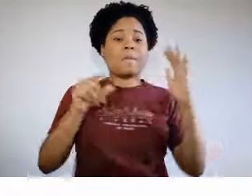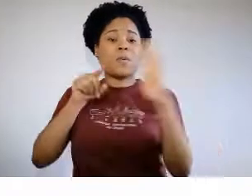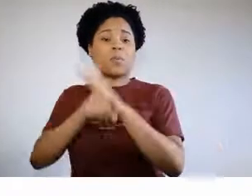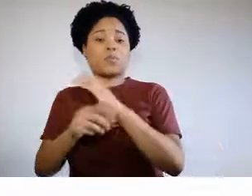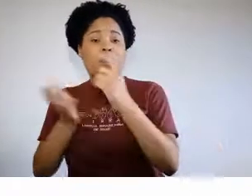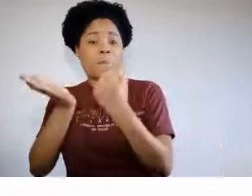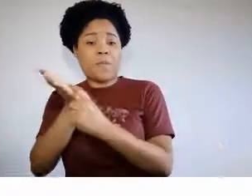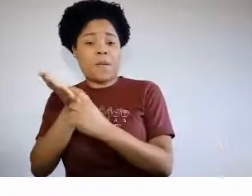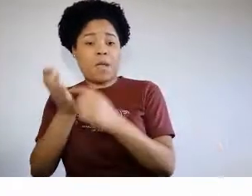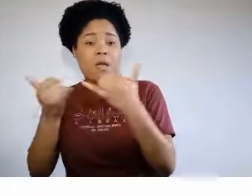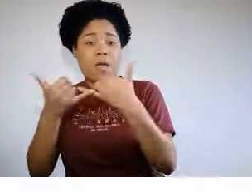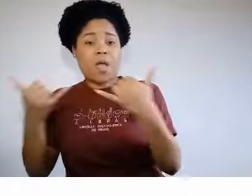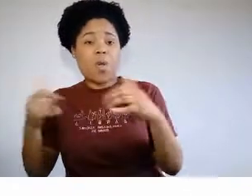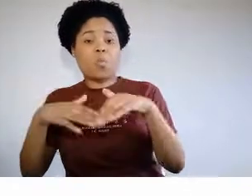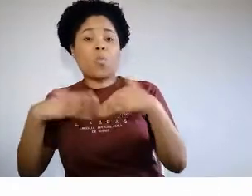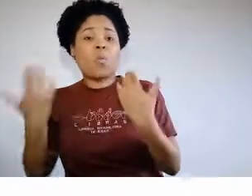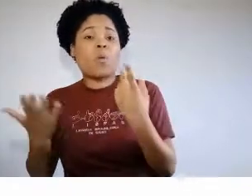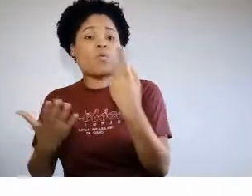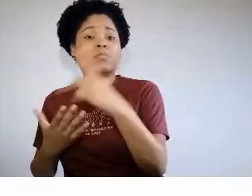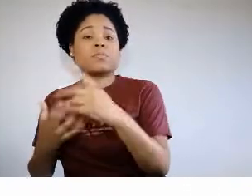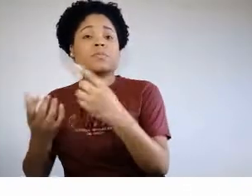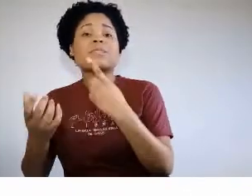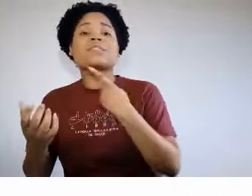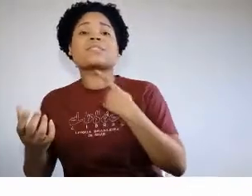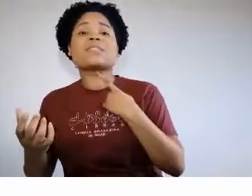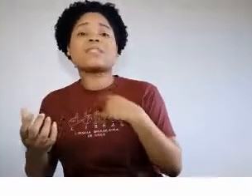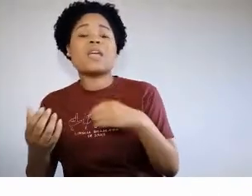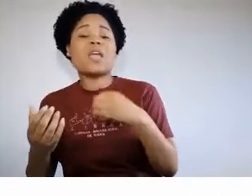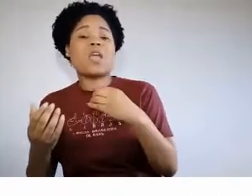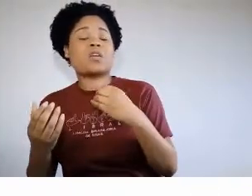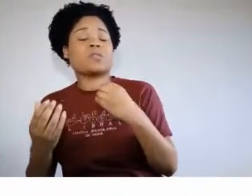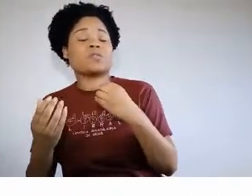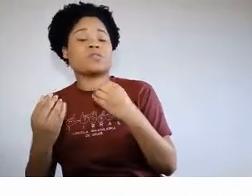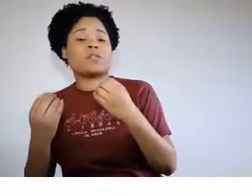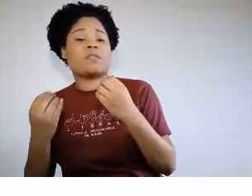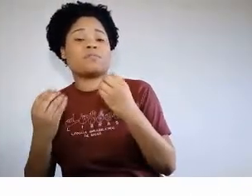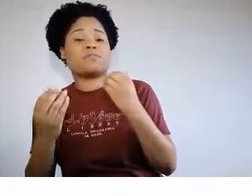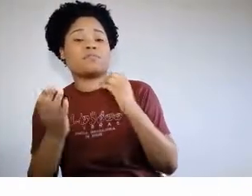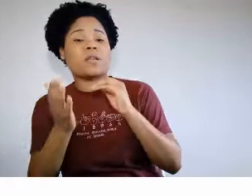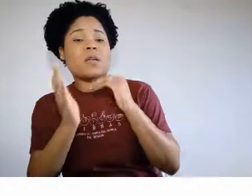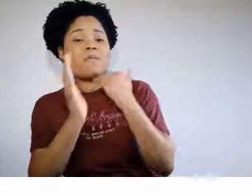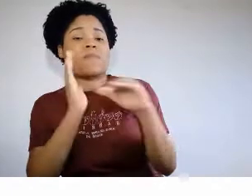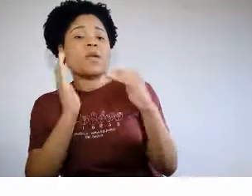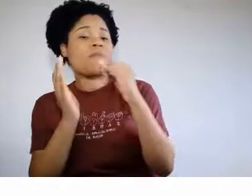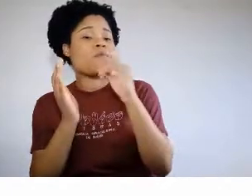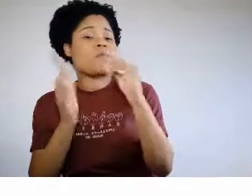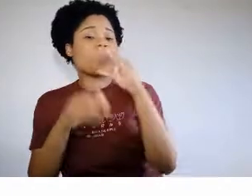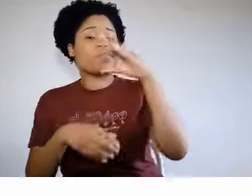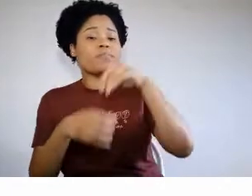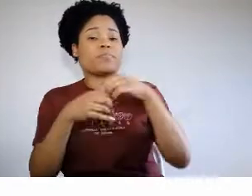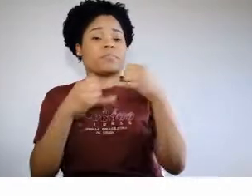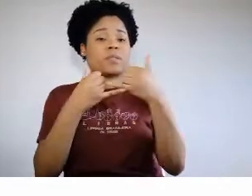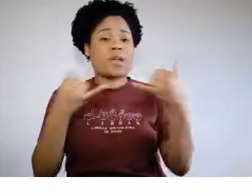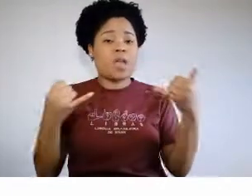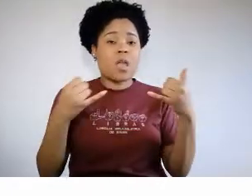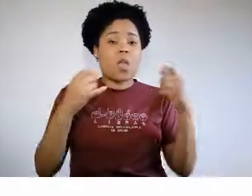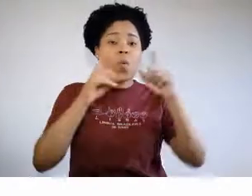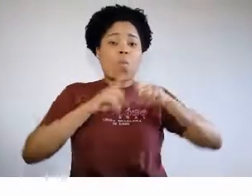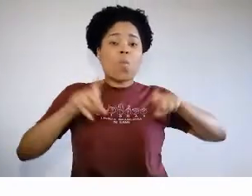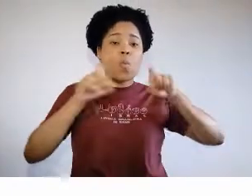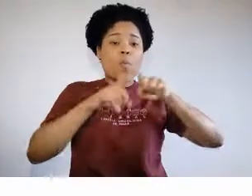perguntando para as placas de rede qual delas deseja enviar um dado dentro da rede. Então,